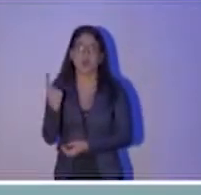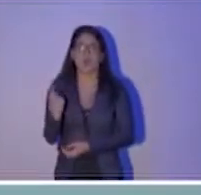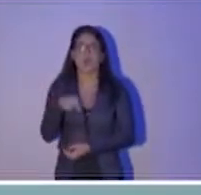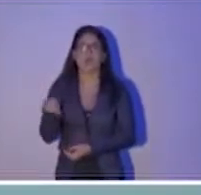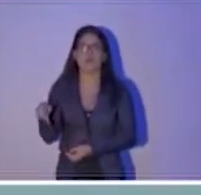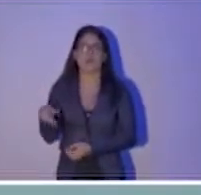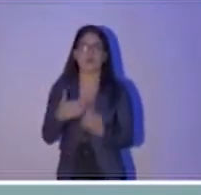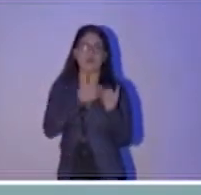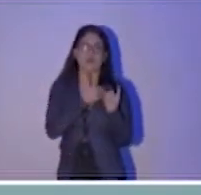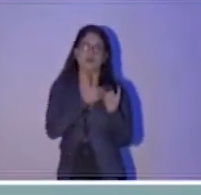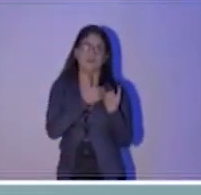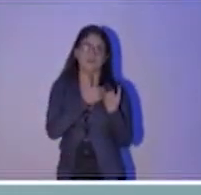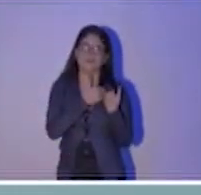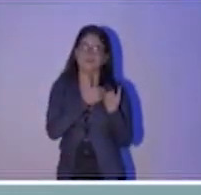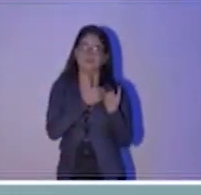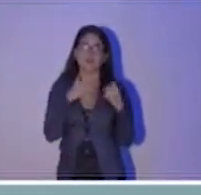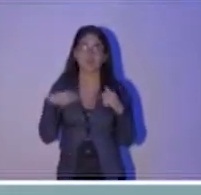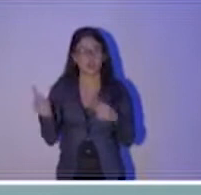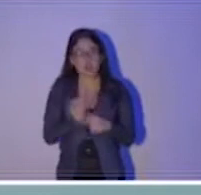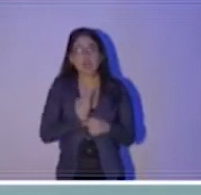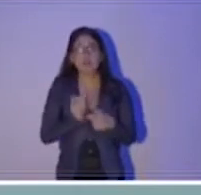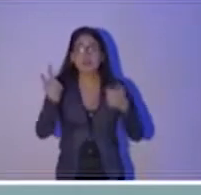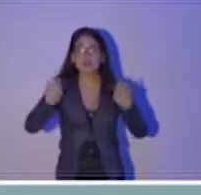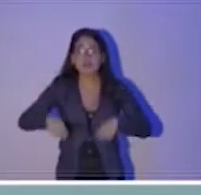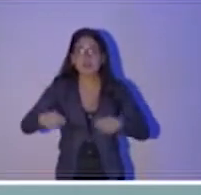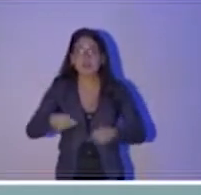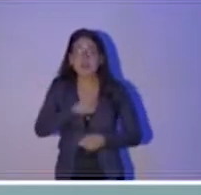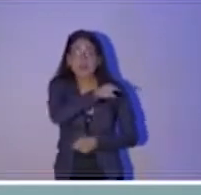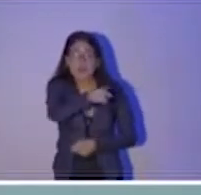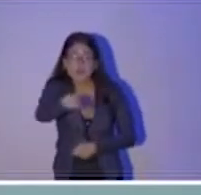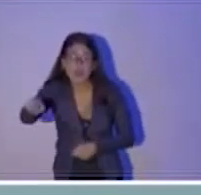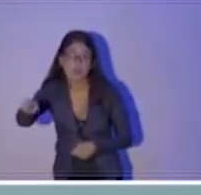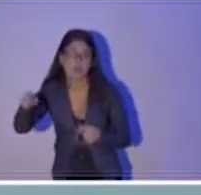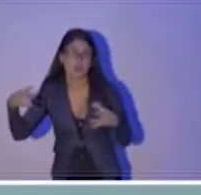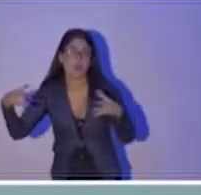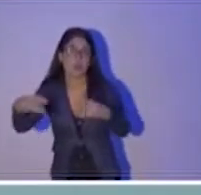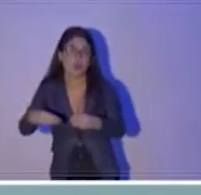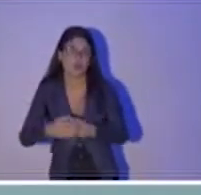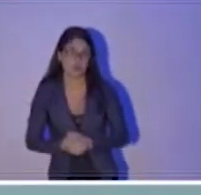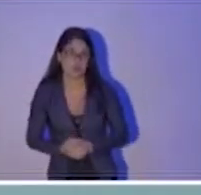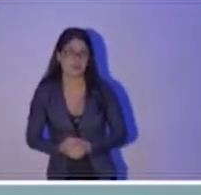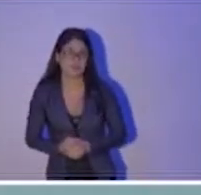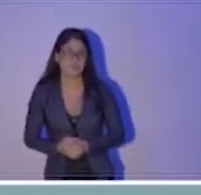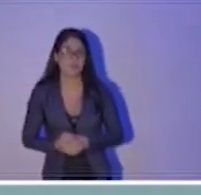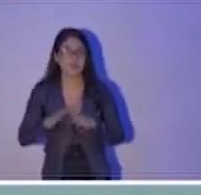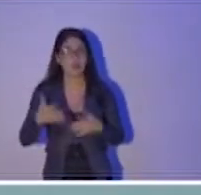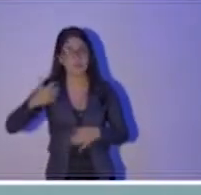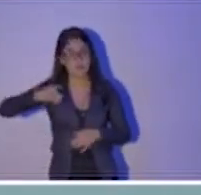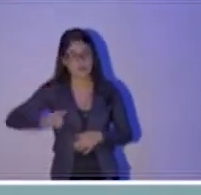Marlena. Nós precisamos de todos. Então, vamos aproveitar esse momento que nós temos